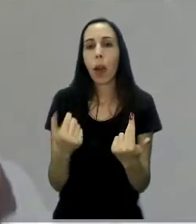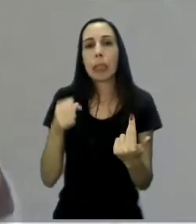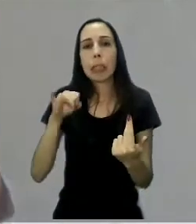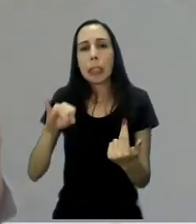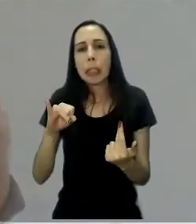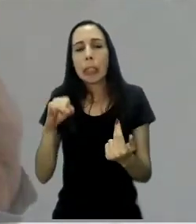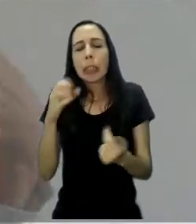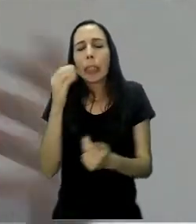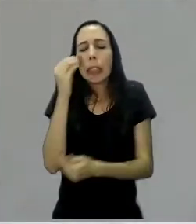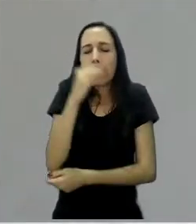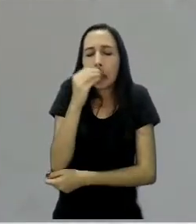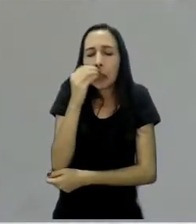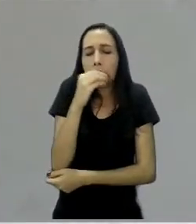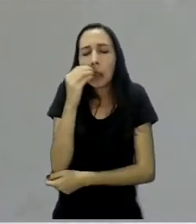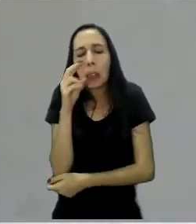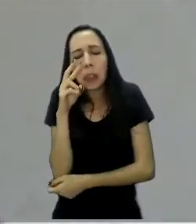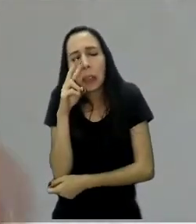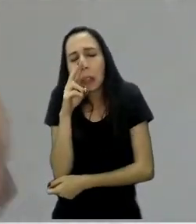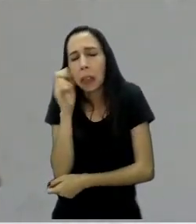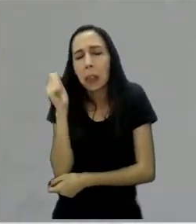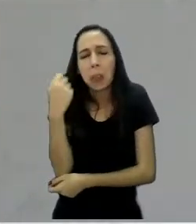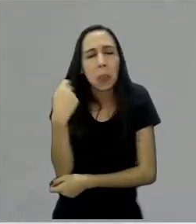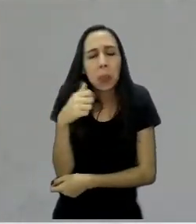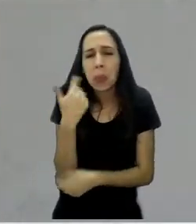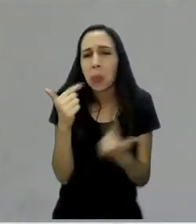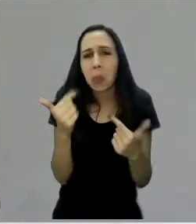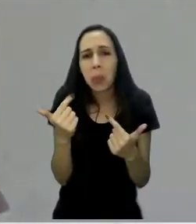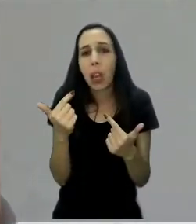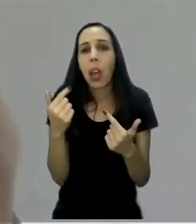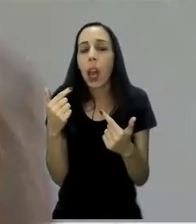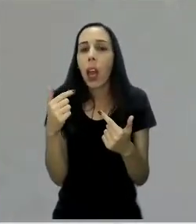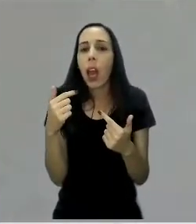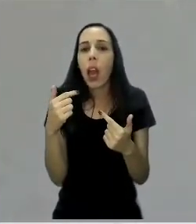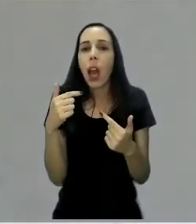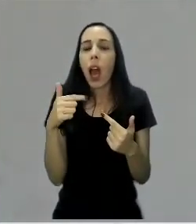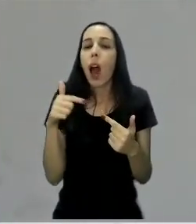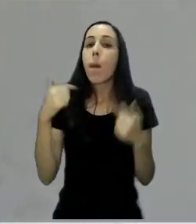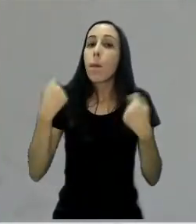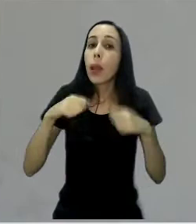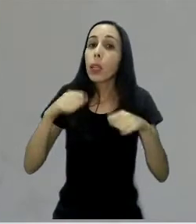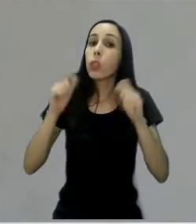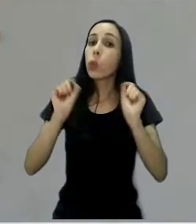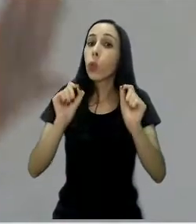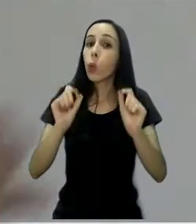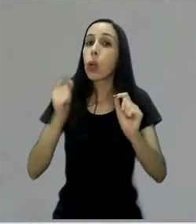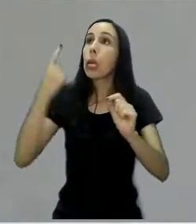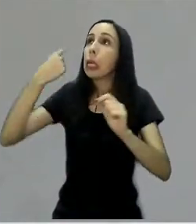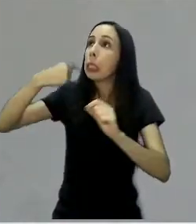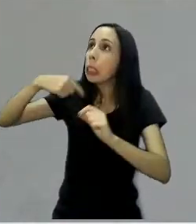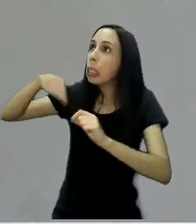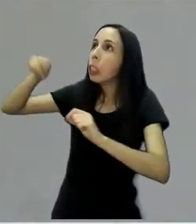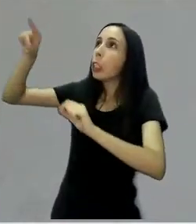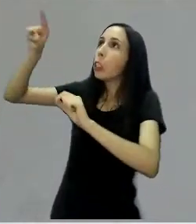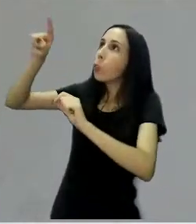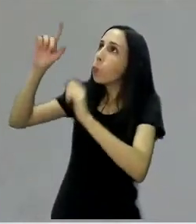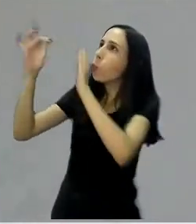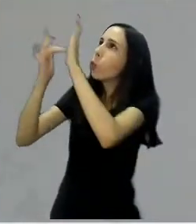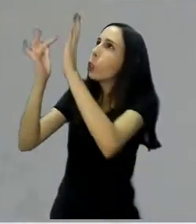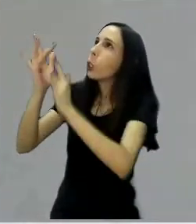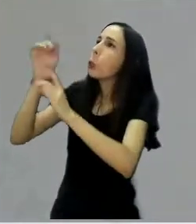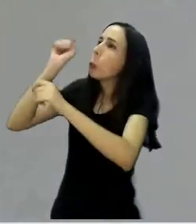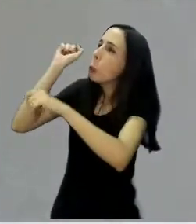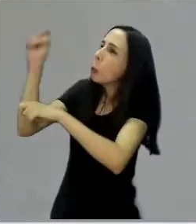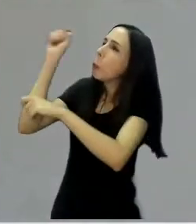nós estamos já sem forças, quando parece que não aguentamos mais. Nós precisamos ir para Jesus